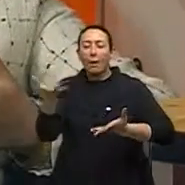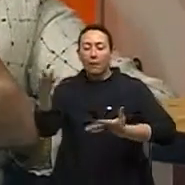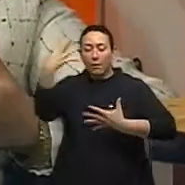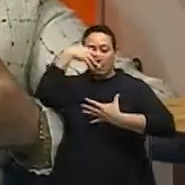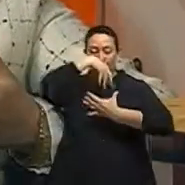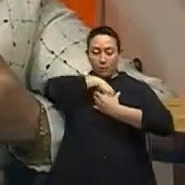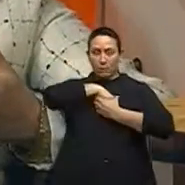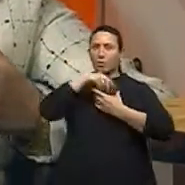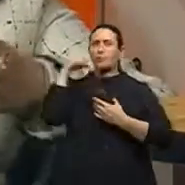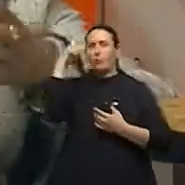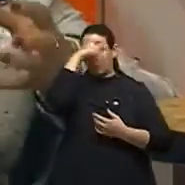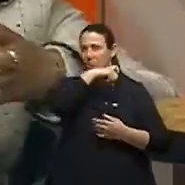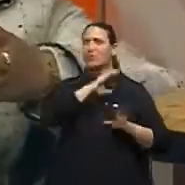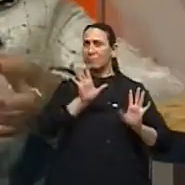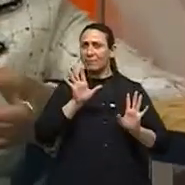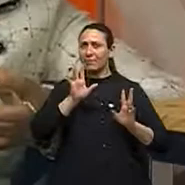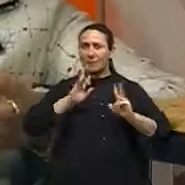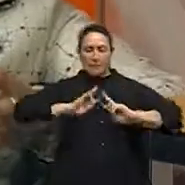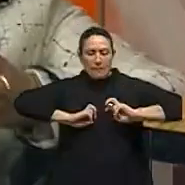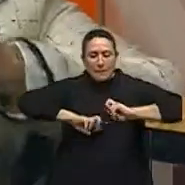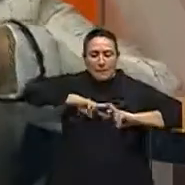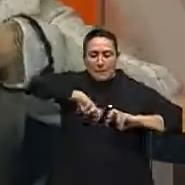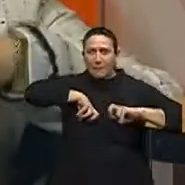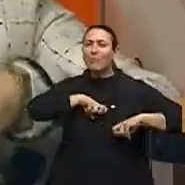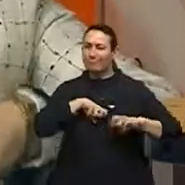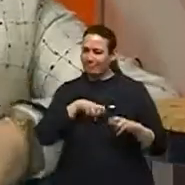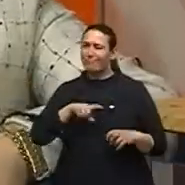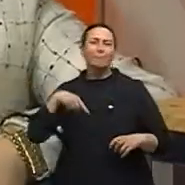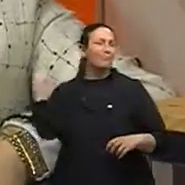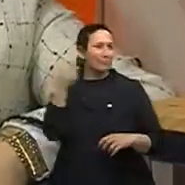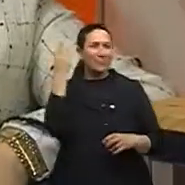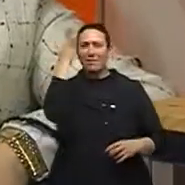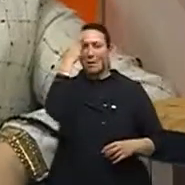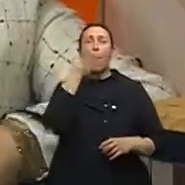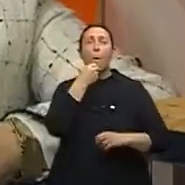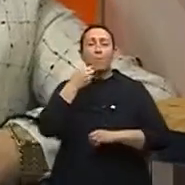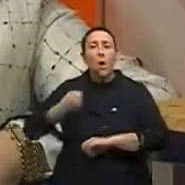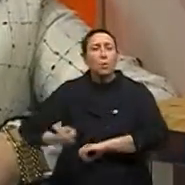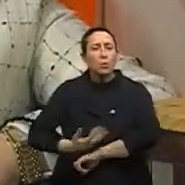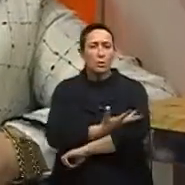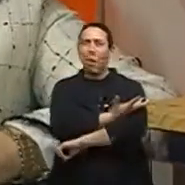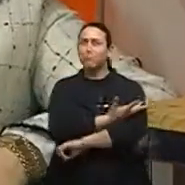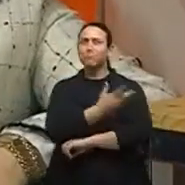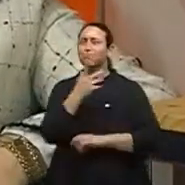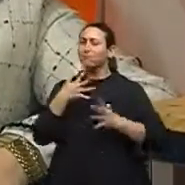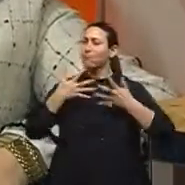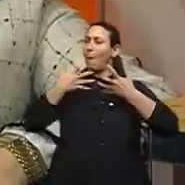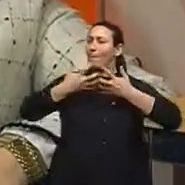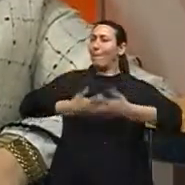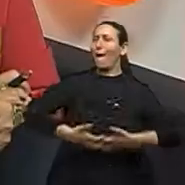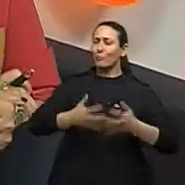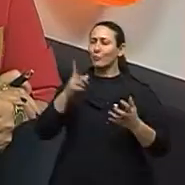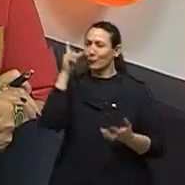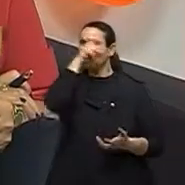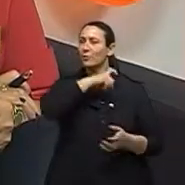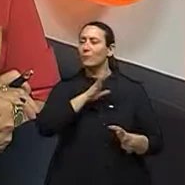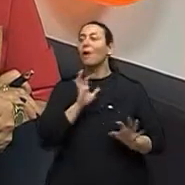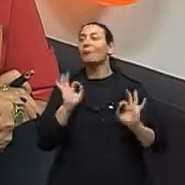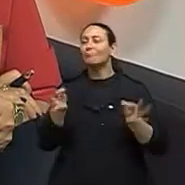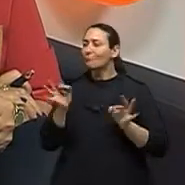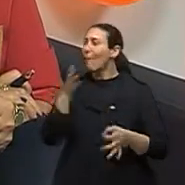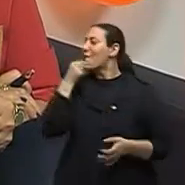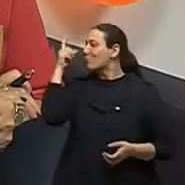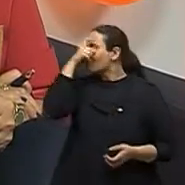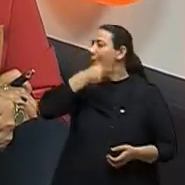a mulher sabe que cavocar as informações emocionais de um homem é complexo né é complexo Ele tem dificuldade de falar né tem